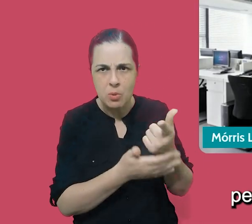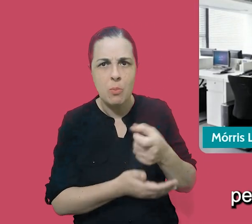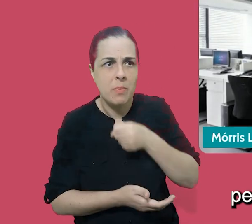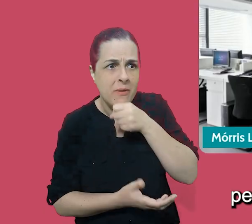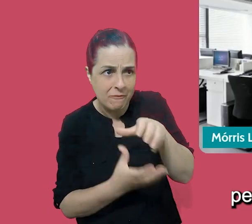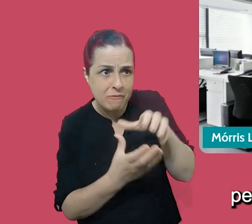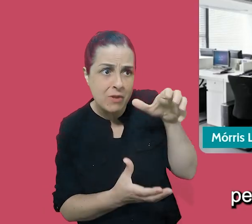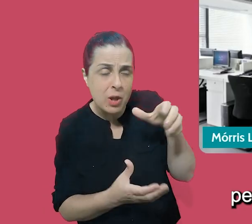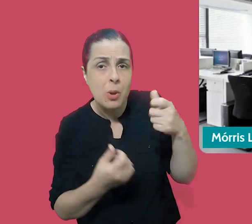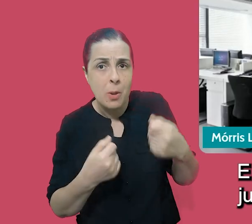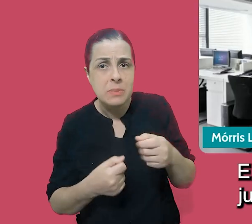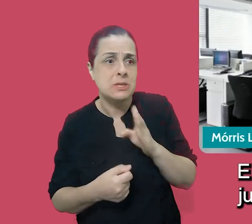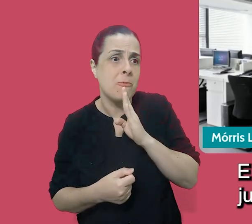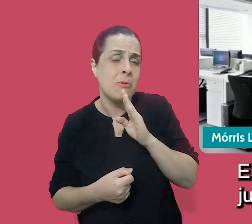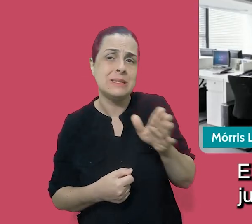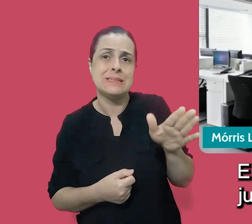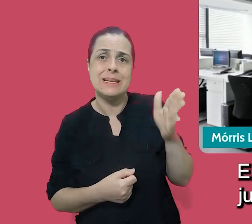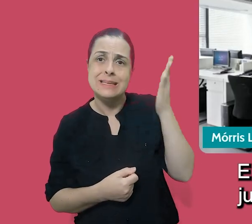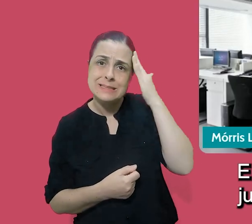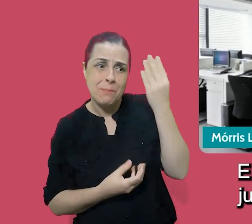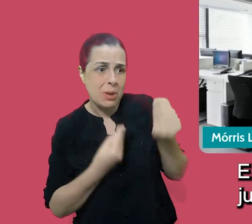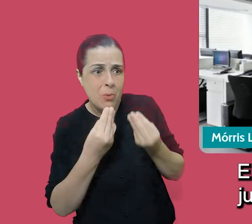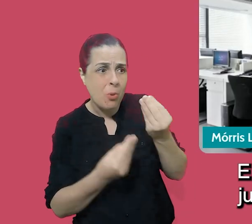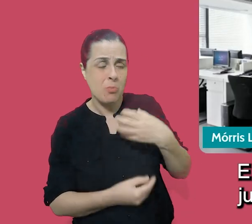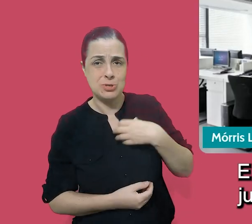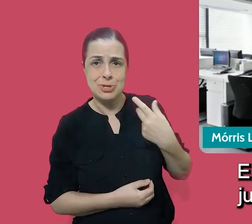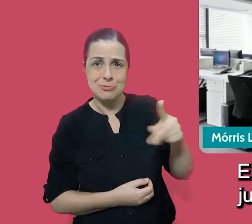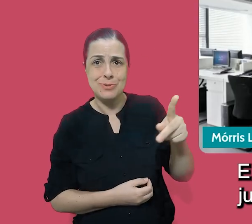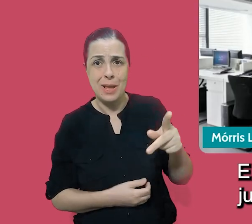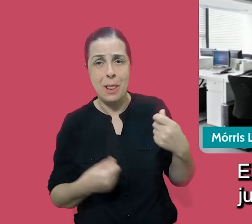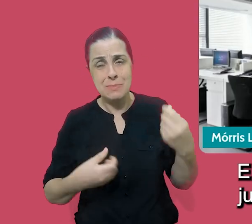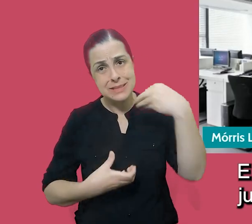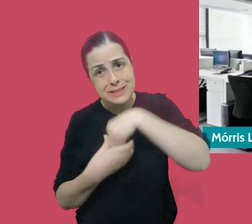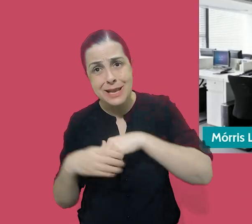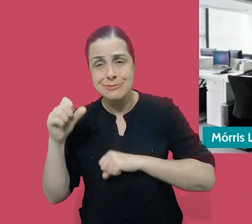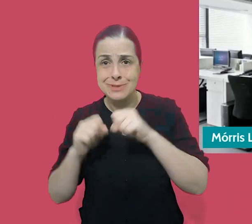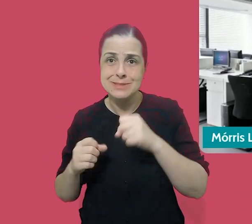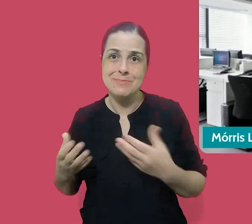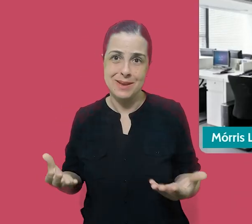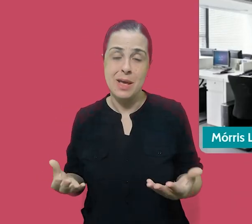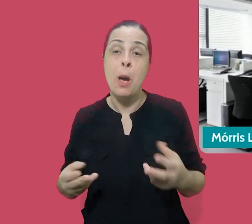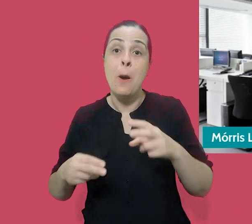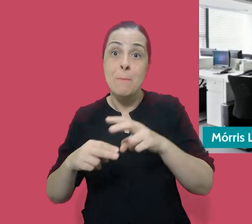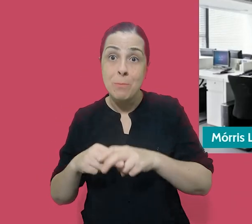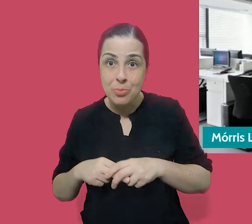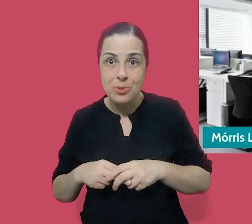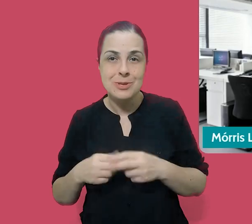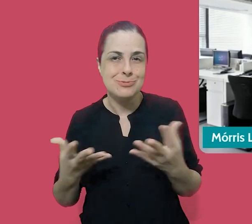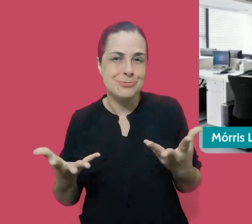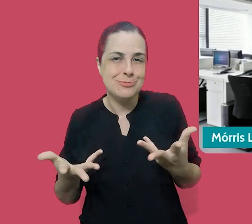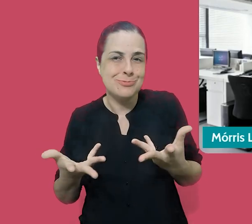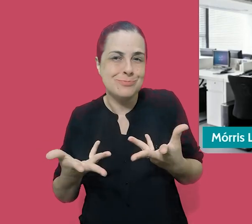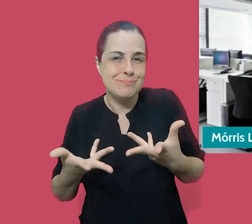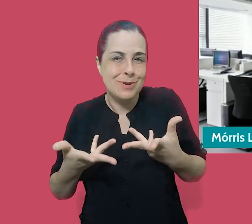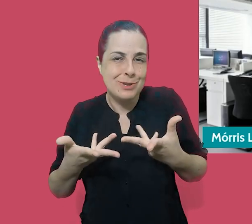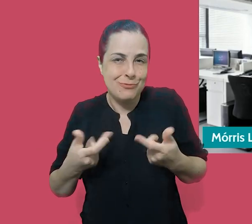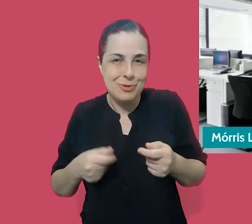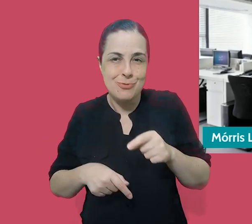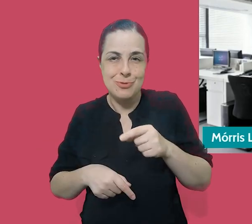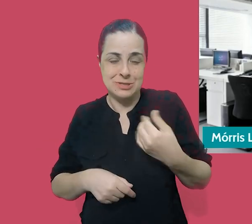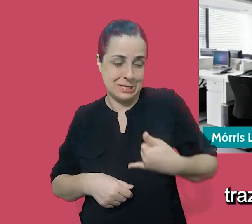de casa, né? E entender que a riqueza está justamente em ter esse mix geracional dentro, que